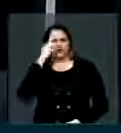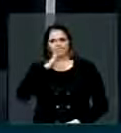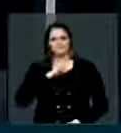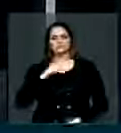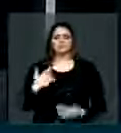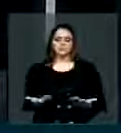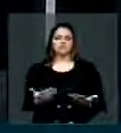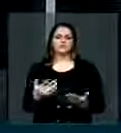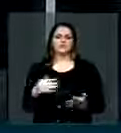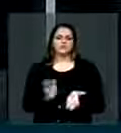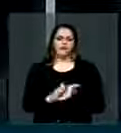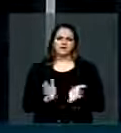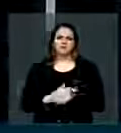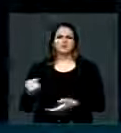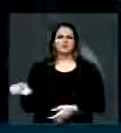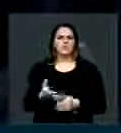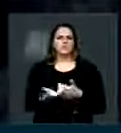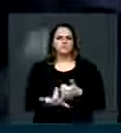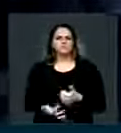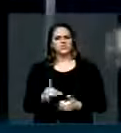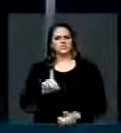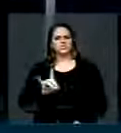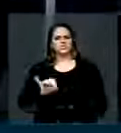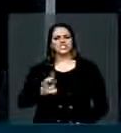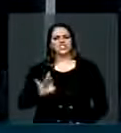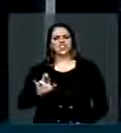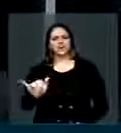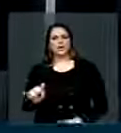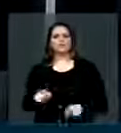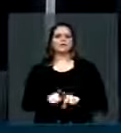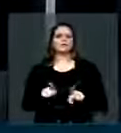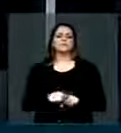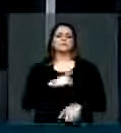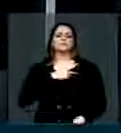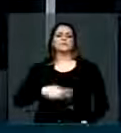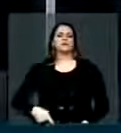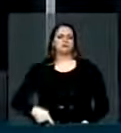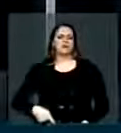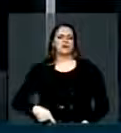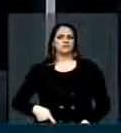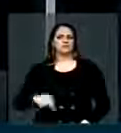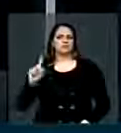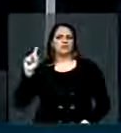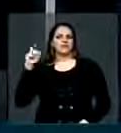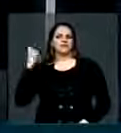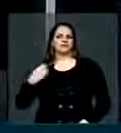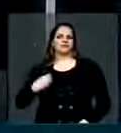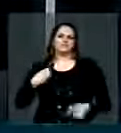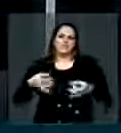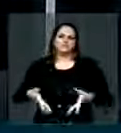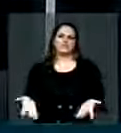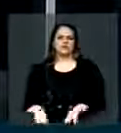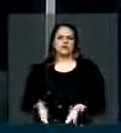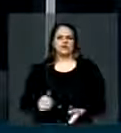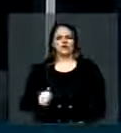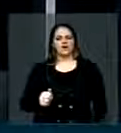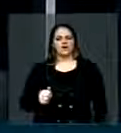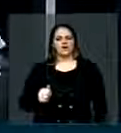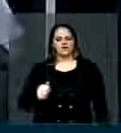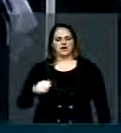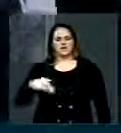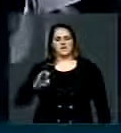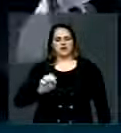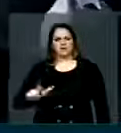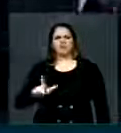diretoria, como também parabenizar o presidente que deixou o comando da ANADEF, o Gabriel, pelo